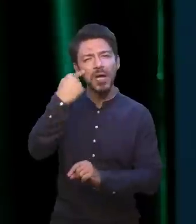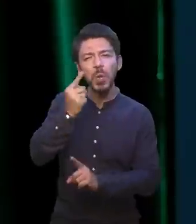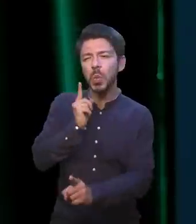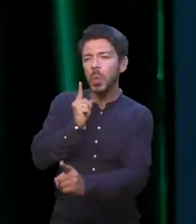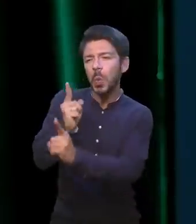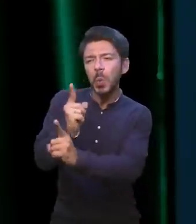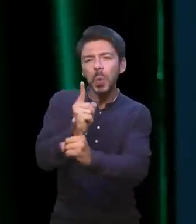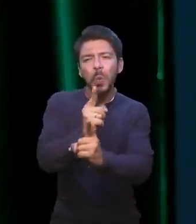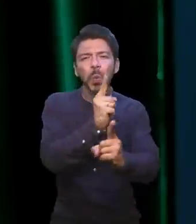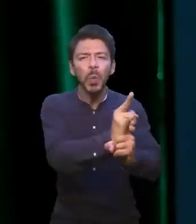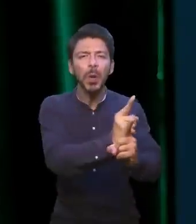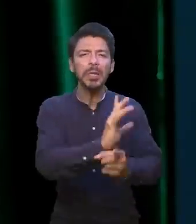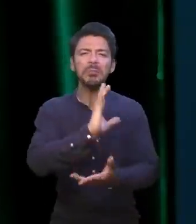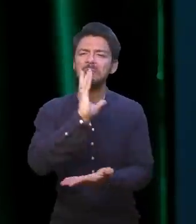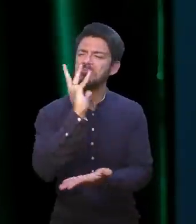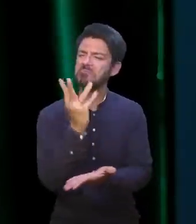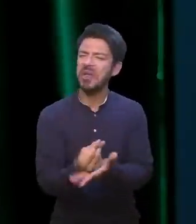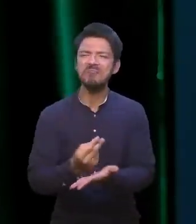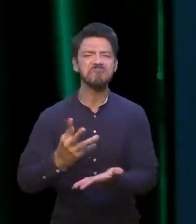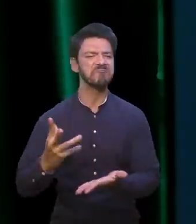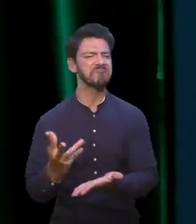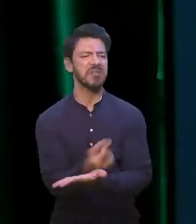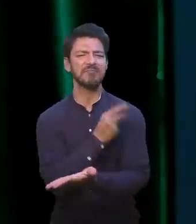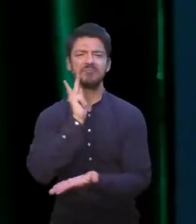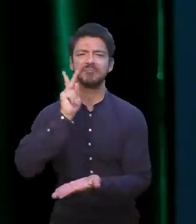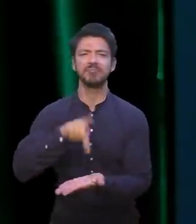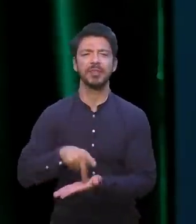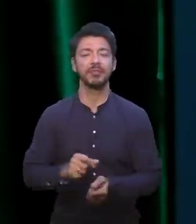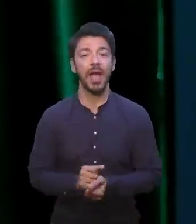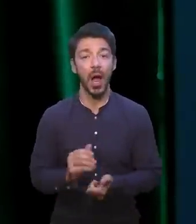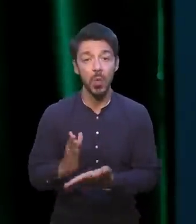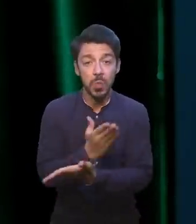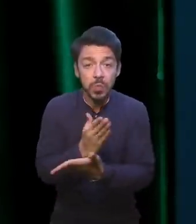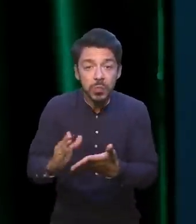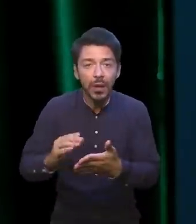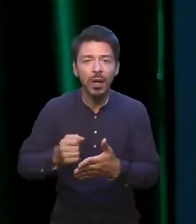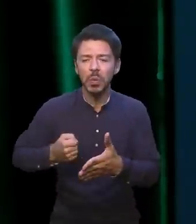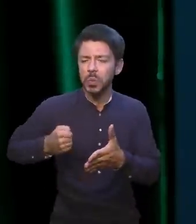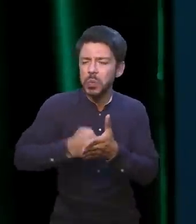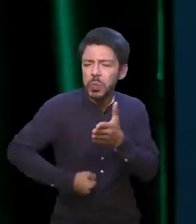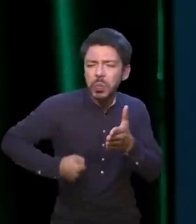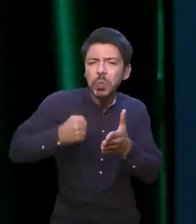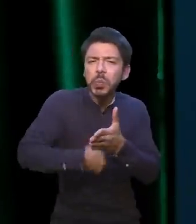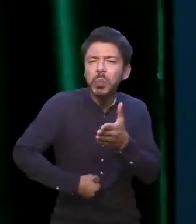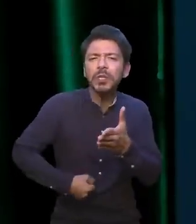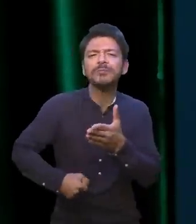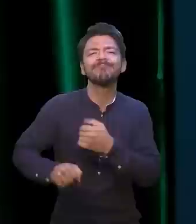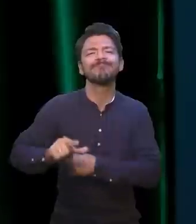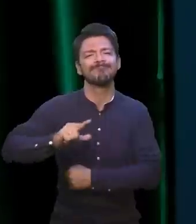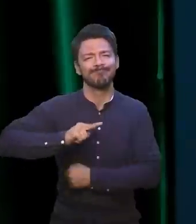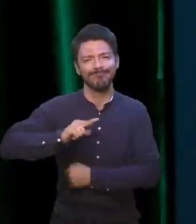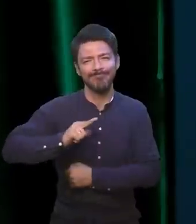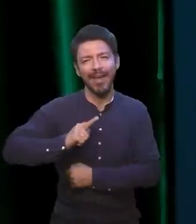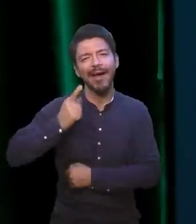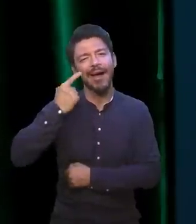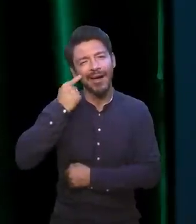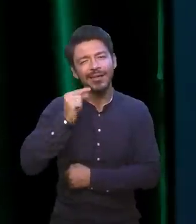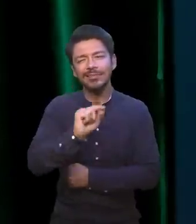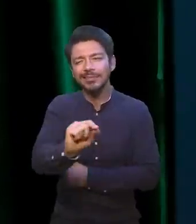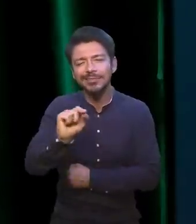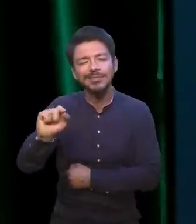extraordinários, cujas lutas que eles às vezes nos confidenciam, lutas realmente dramáticas,